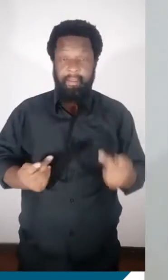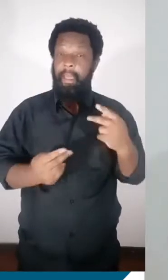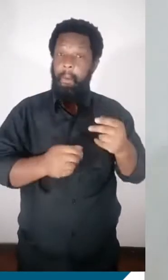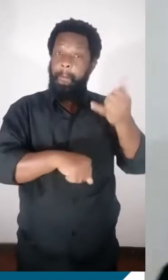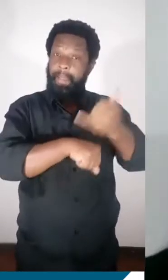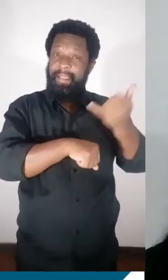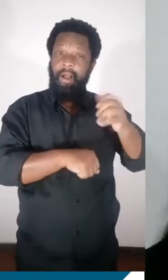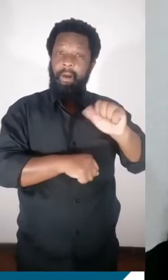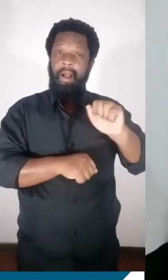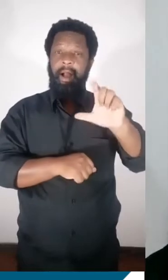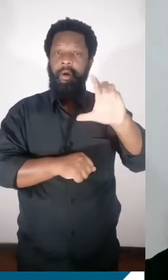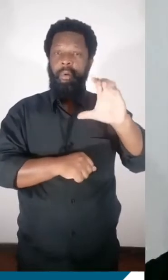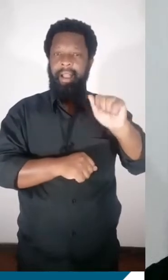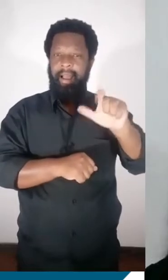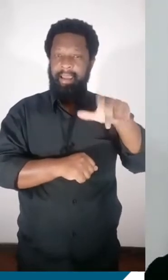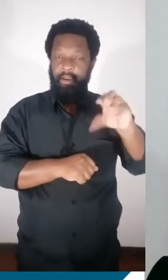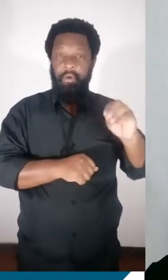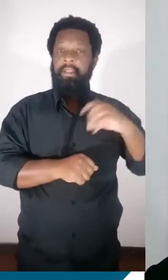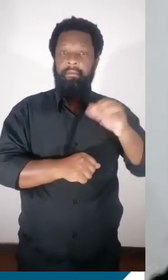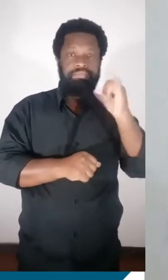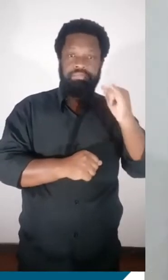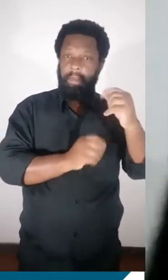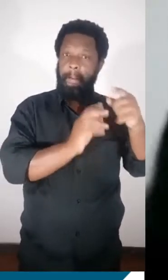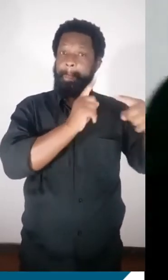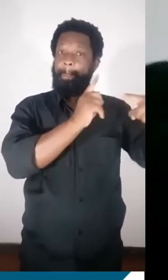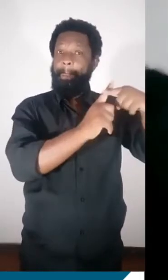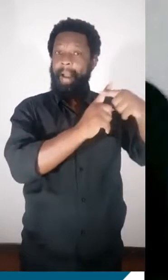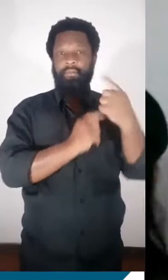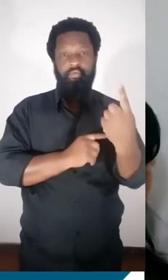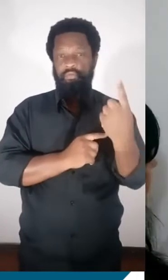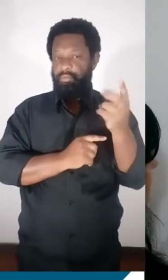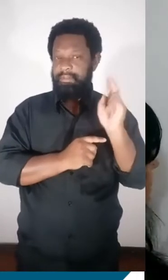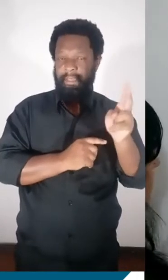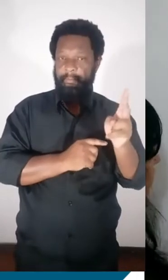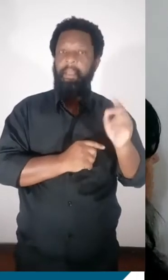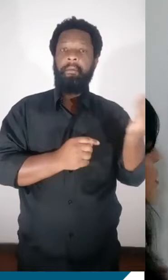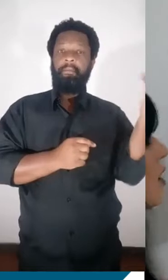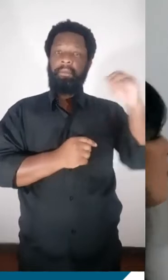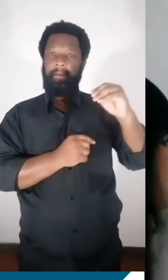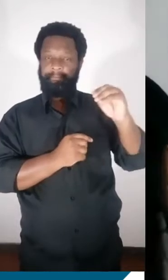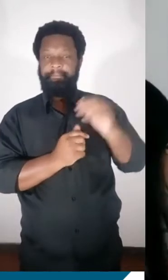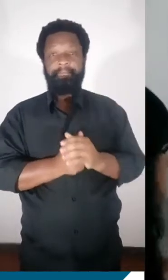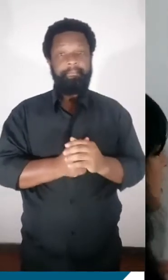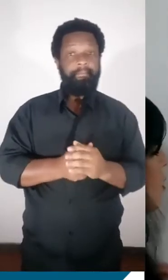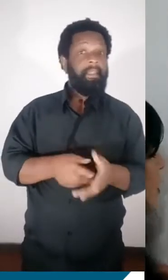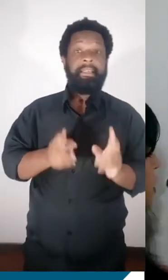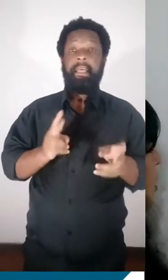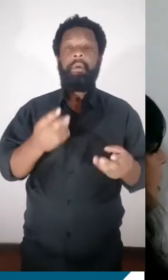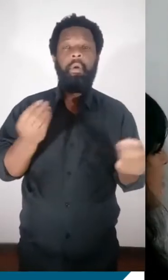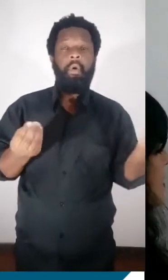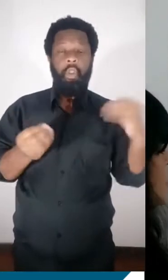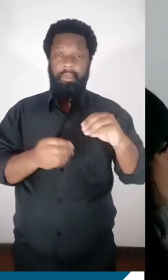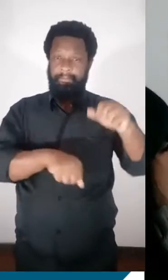eles apresentam uma carga fixa de 1+ ou mais 1. Então nós podemos colocar aqui mais para o potássio. Então, quando